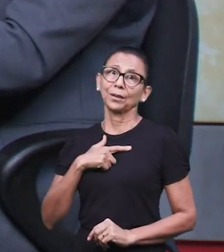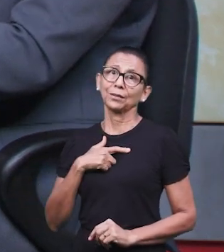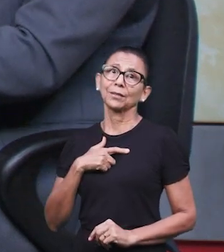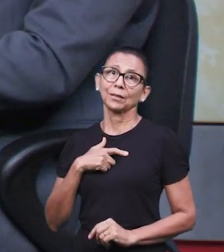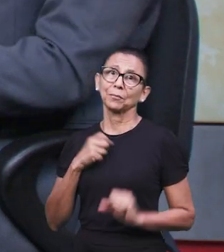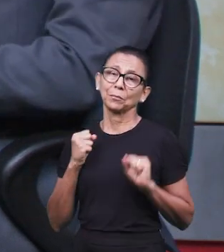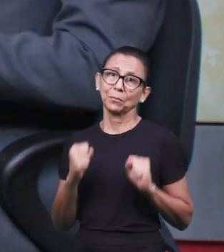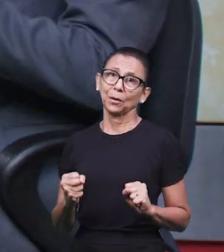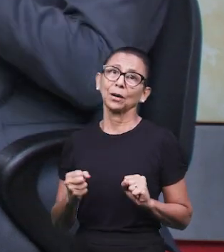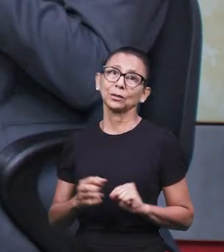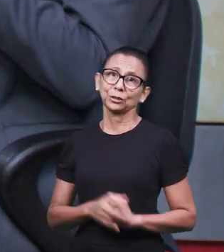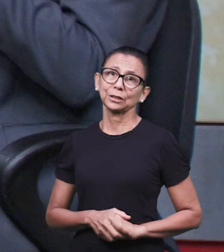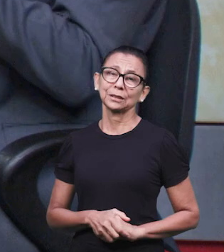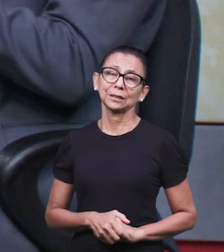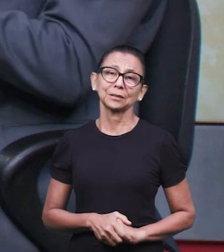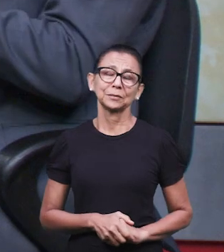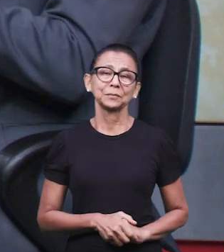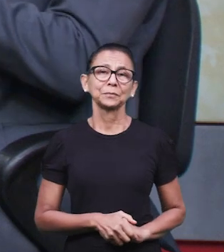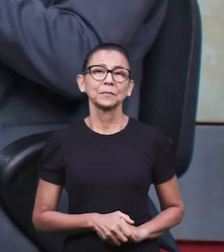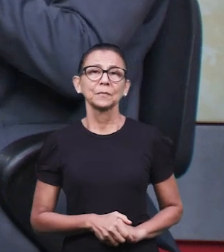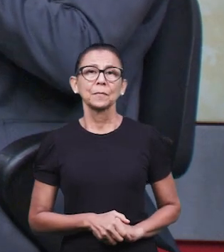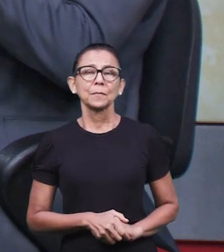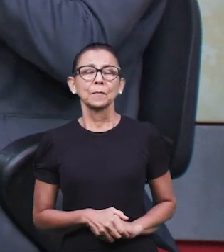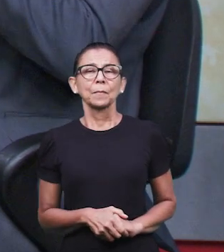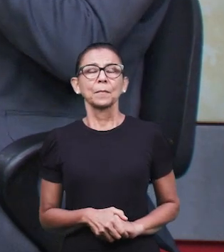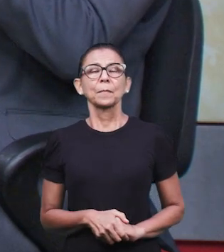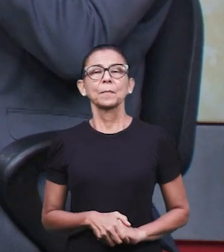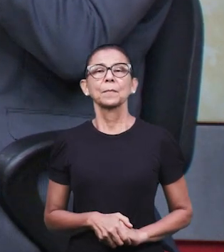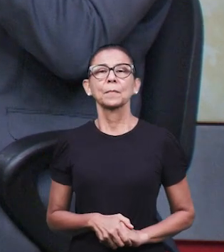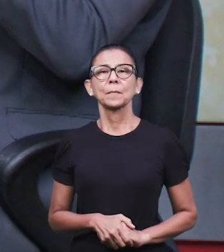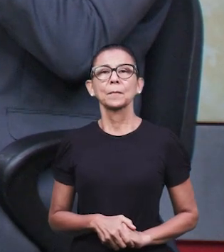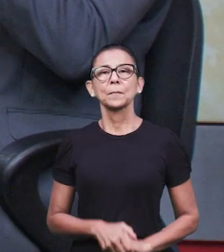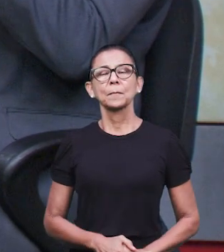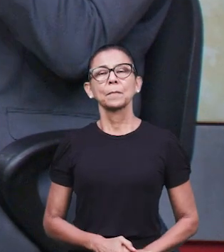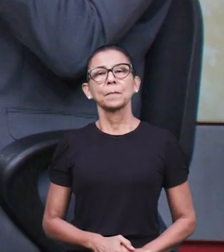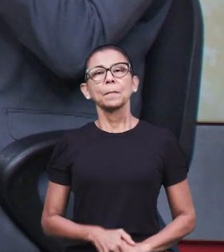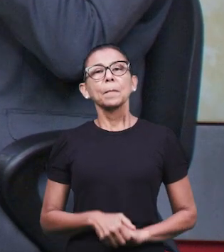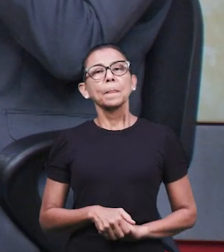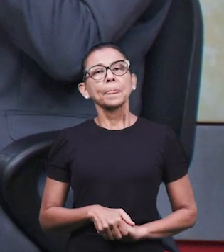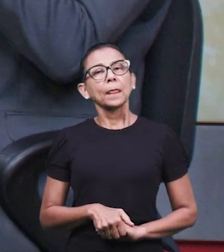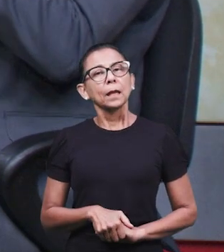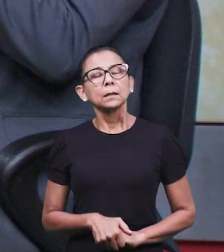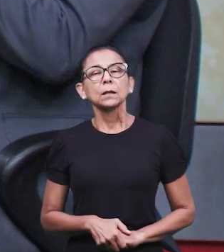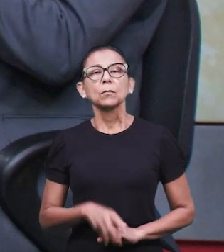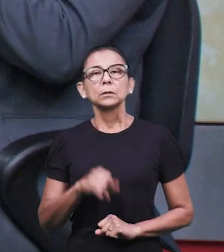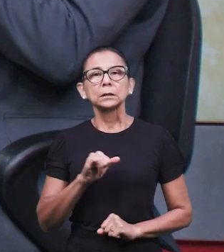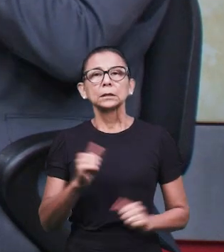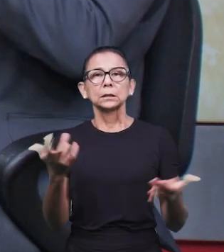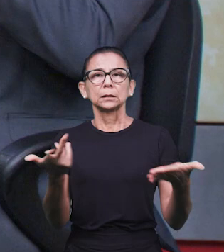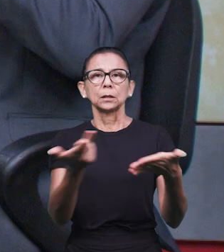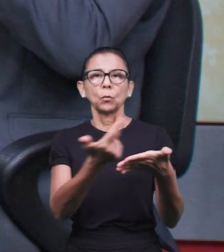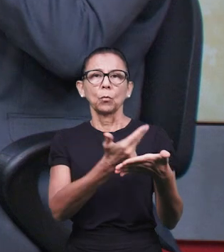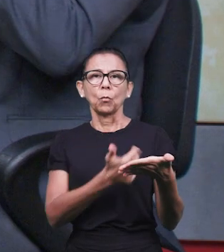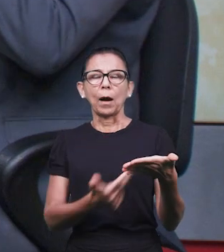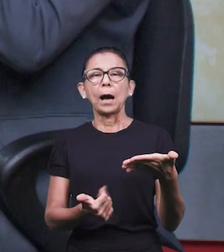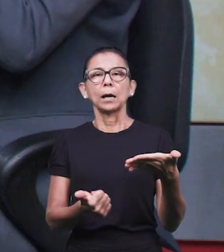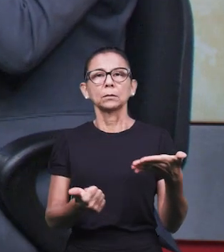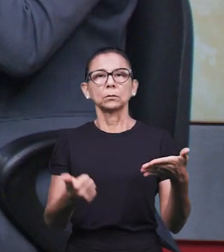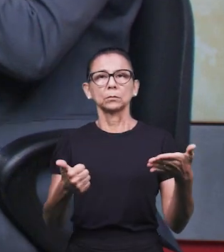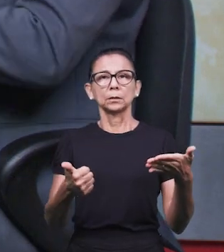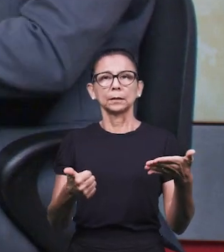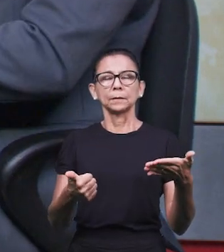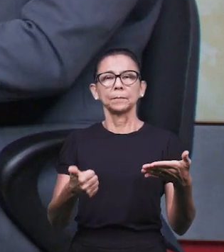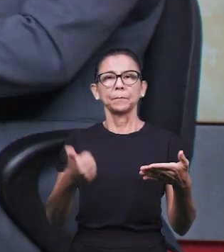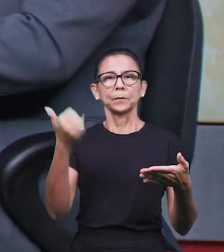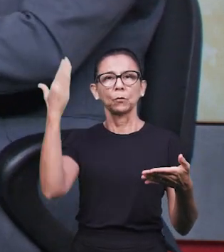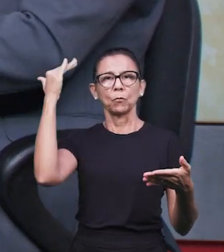acontecer também. Então a moldura, no ponto certo, ela vai valorizar a pintura, ela vai botar ela em evidência,